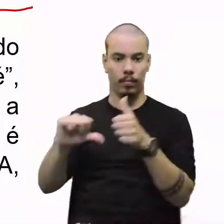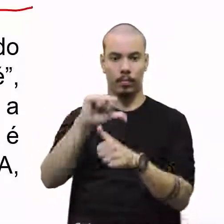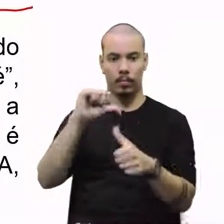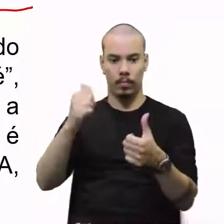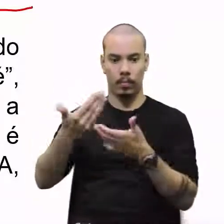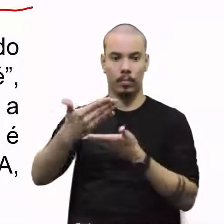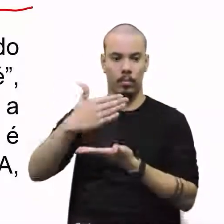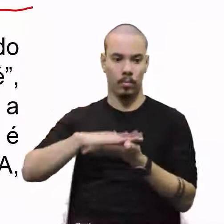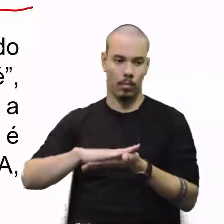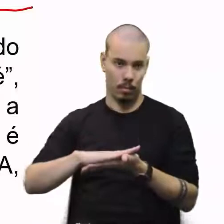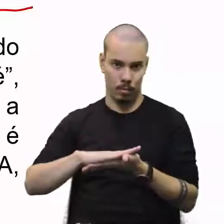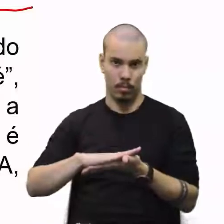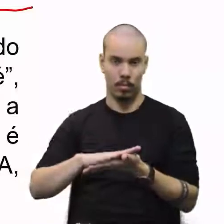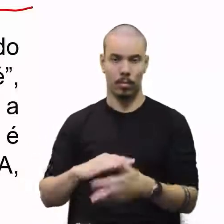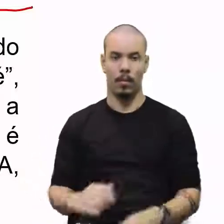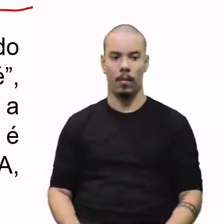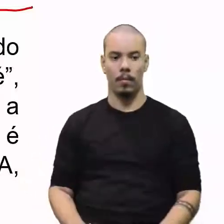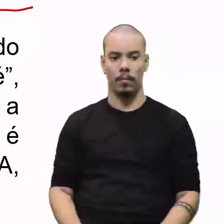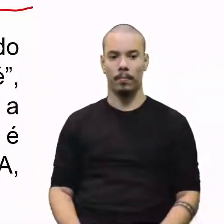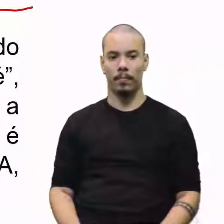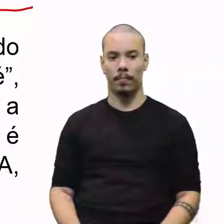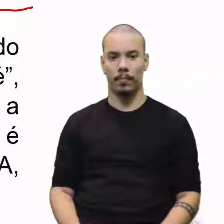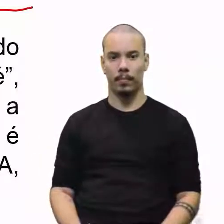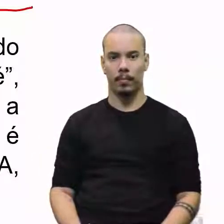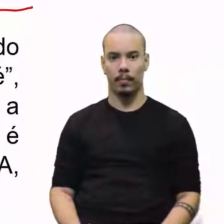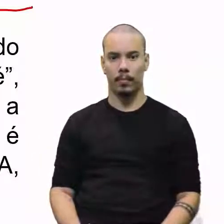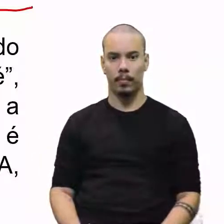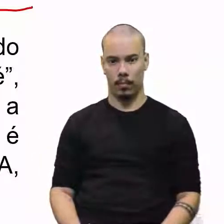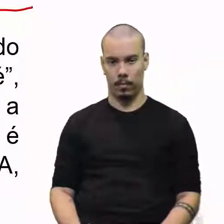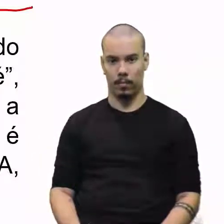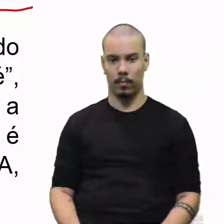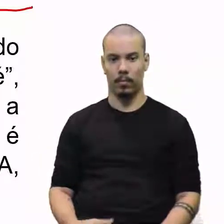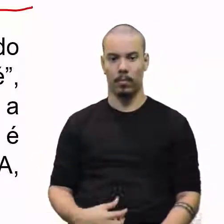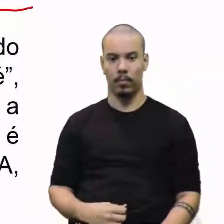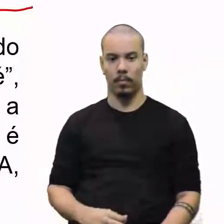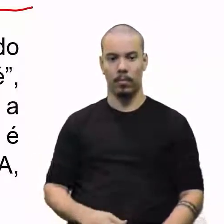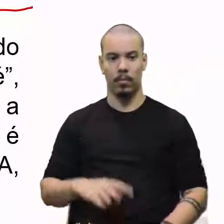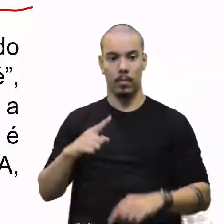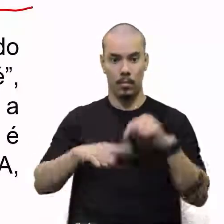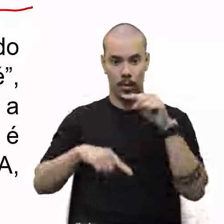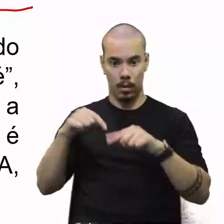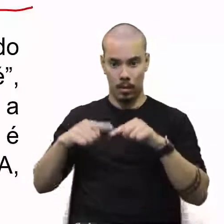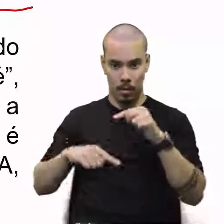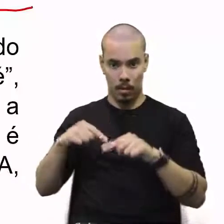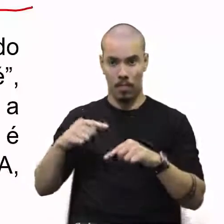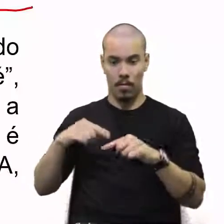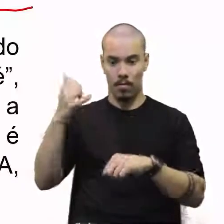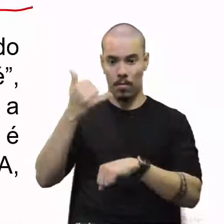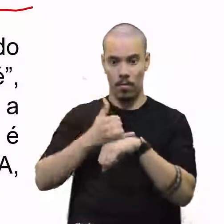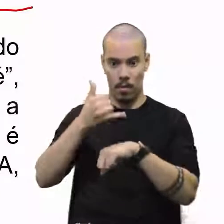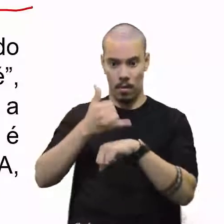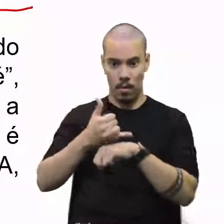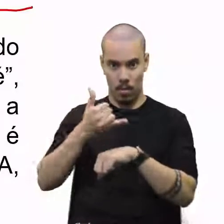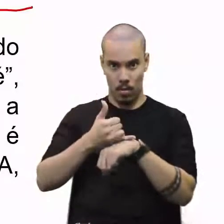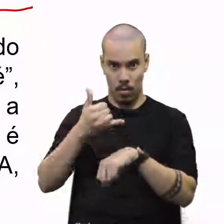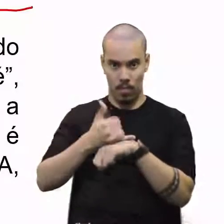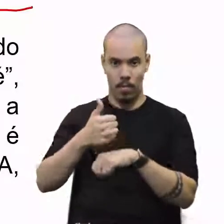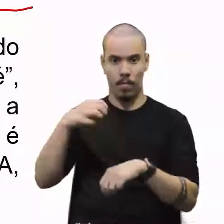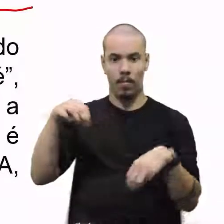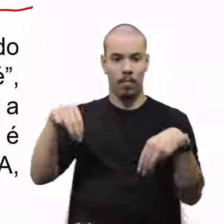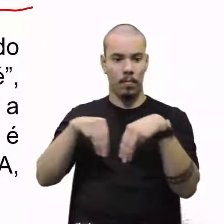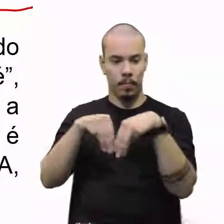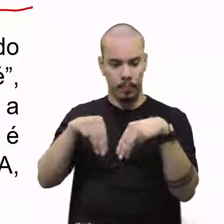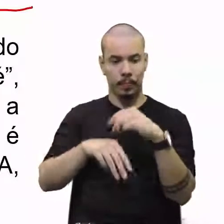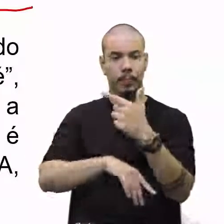muda o campo. O mecanismo é desarmado. Elemento ferromagnético. Primeira afirmação.